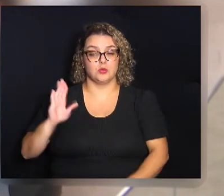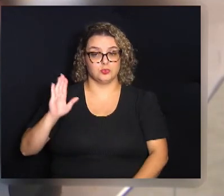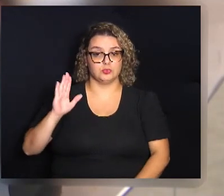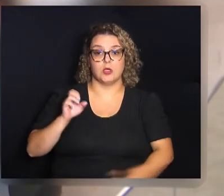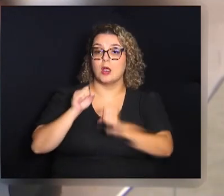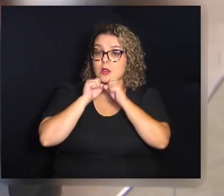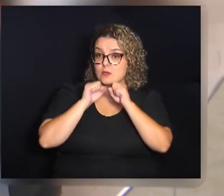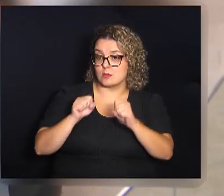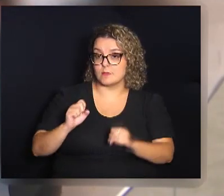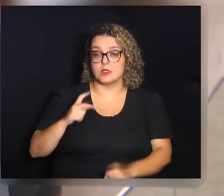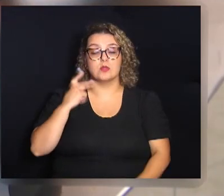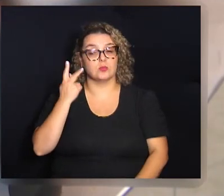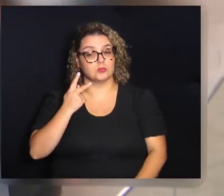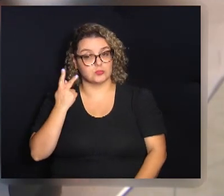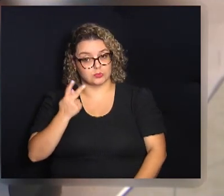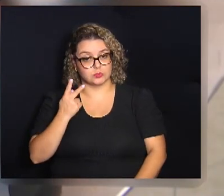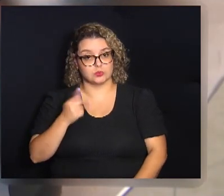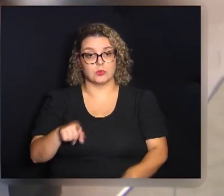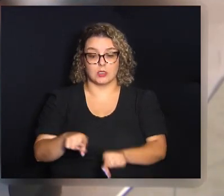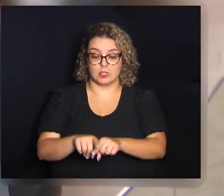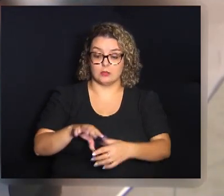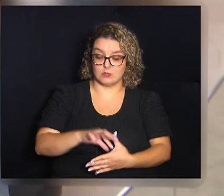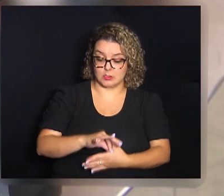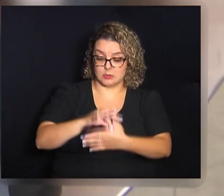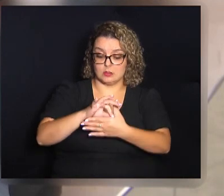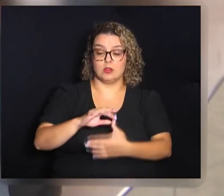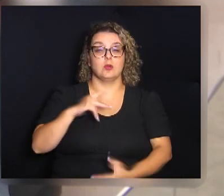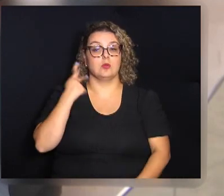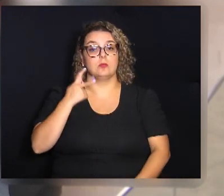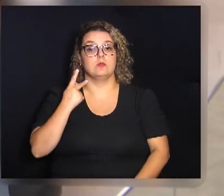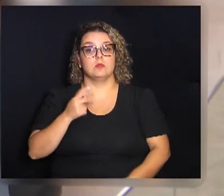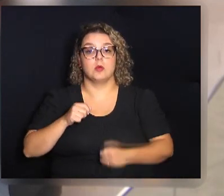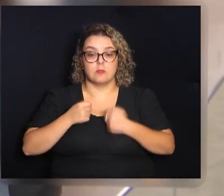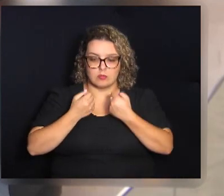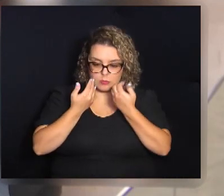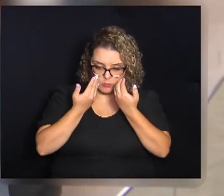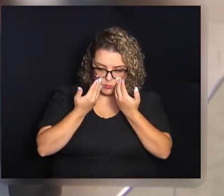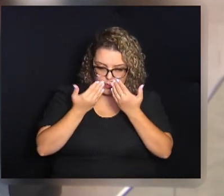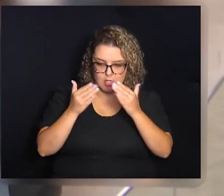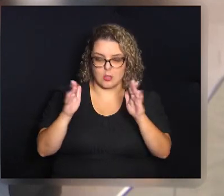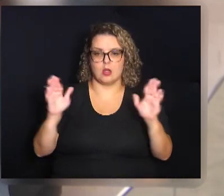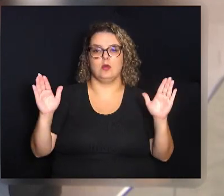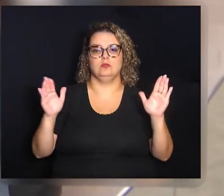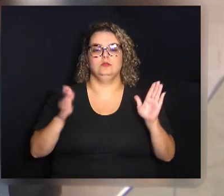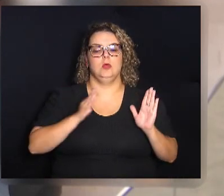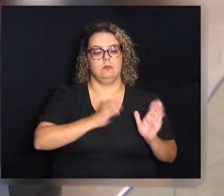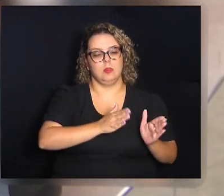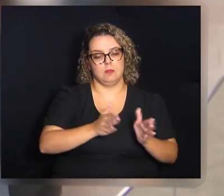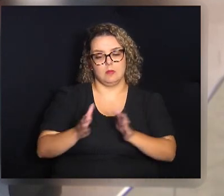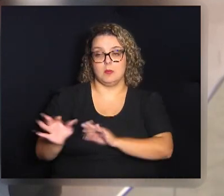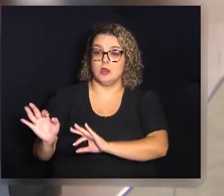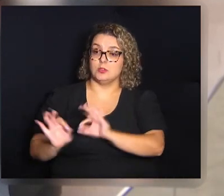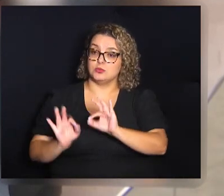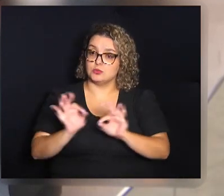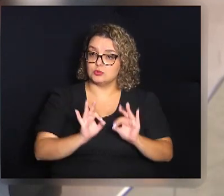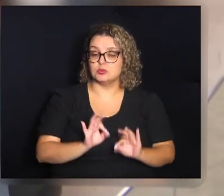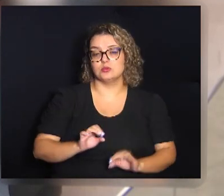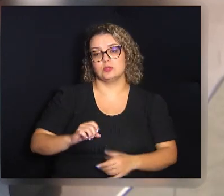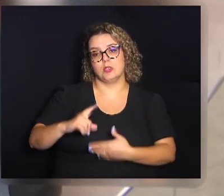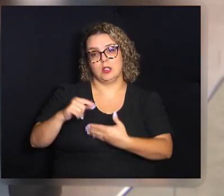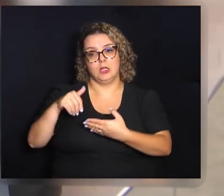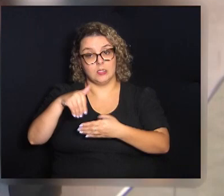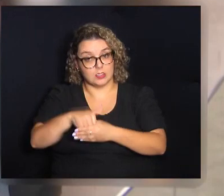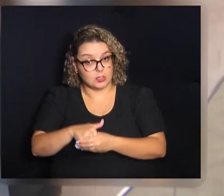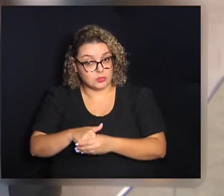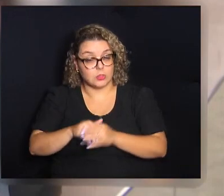assessores parlamentares e lideranças políticas, uma ampla visão das etapas do planejamento de um projeto eleitoral,